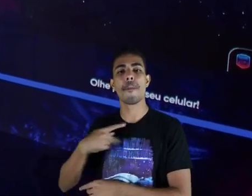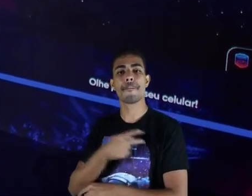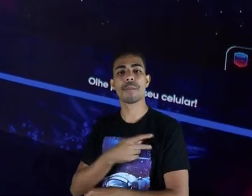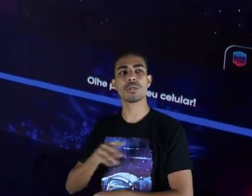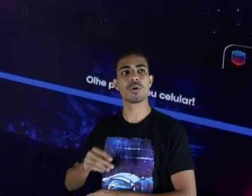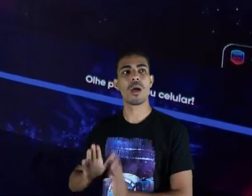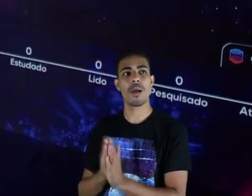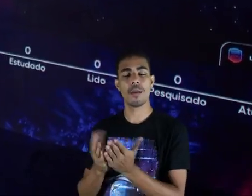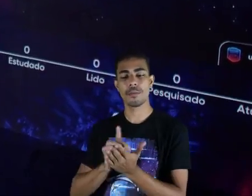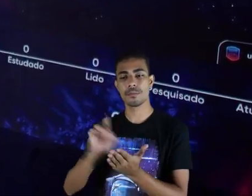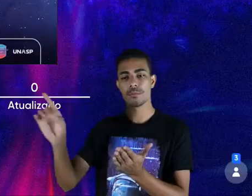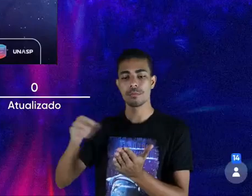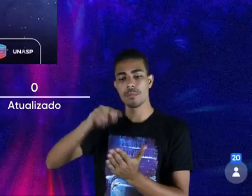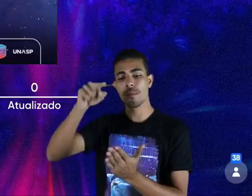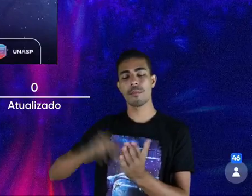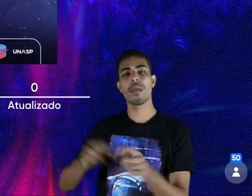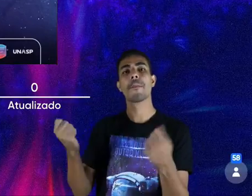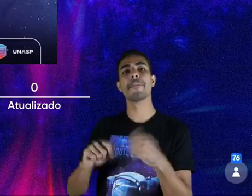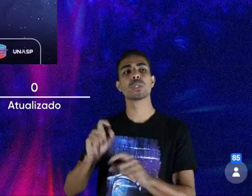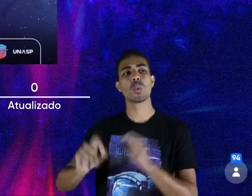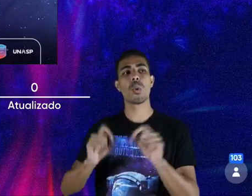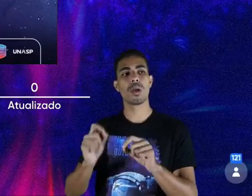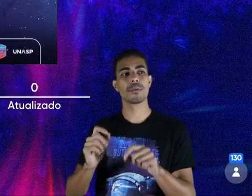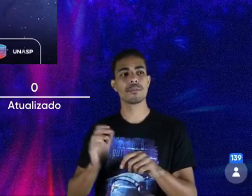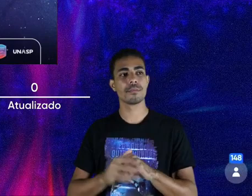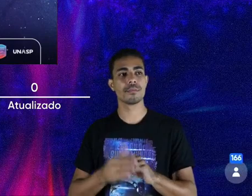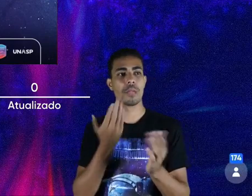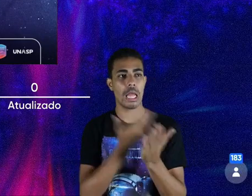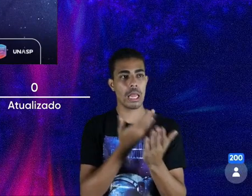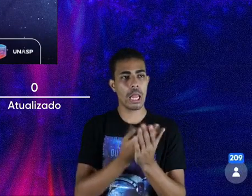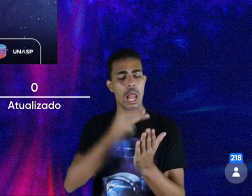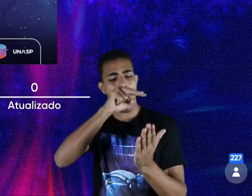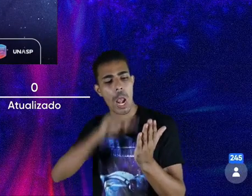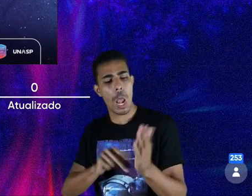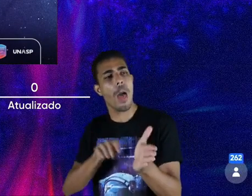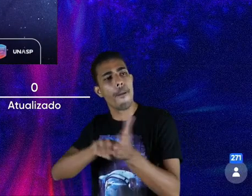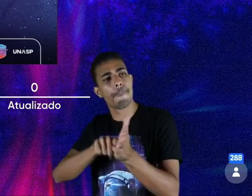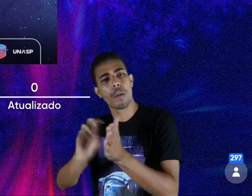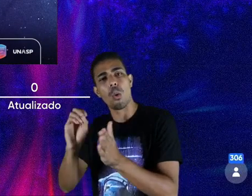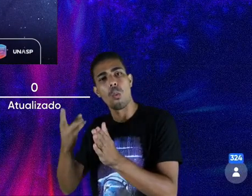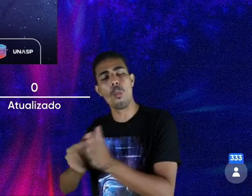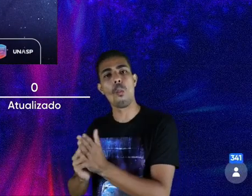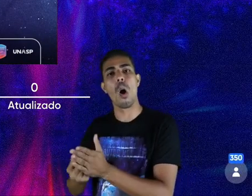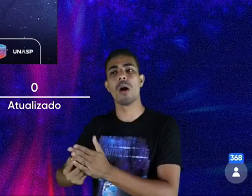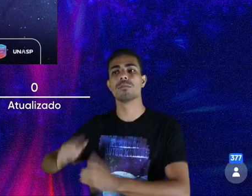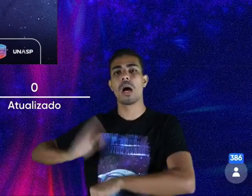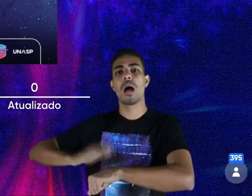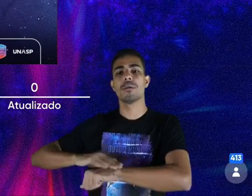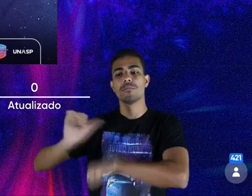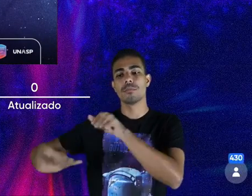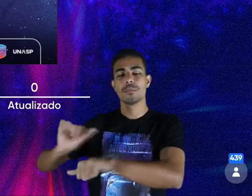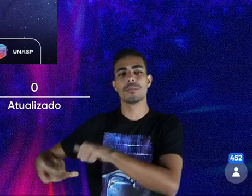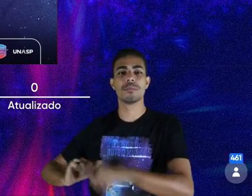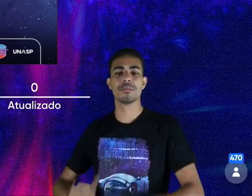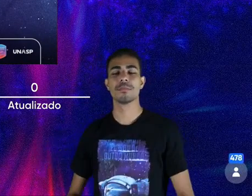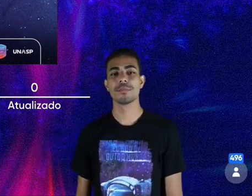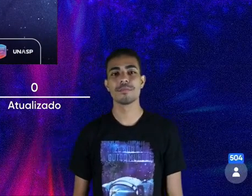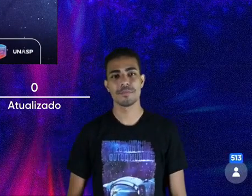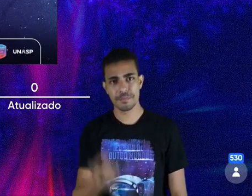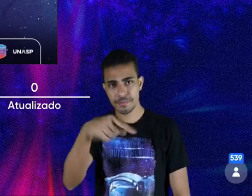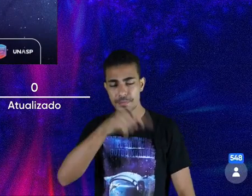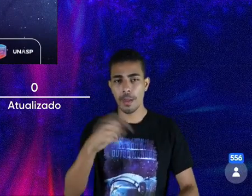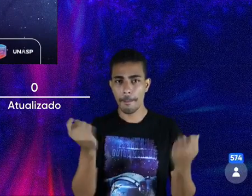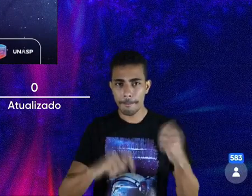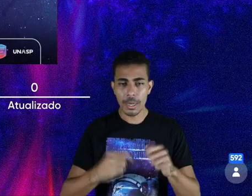é um livro para ser o quê, lindão? Para ser o quê, lindona? Estudado, lido, pesquisado ou atualizado? Manda aí,